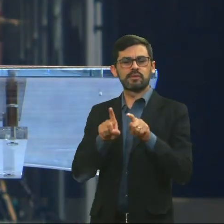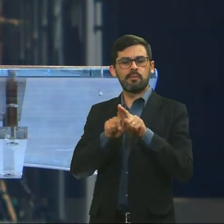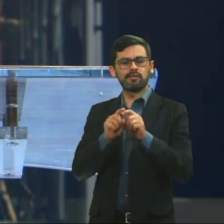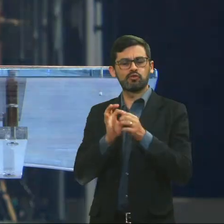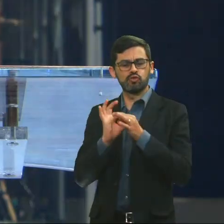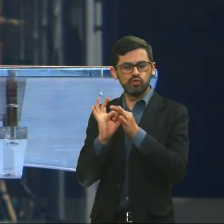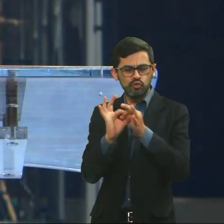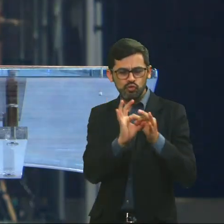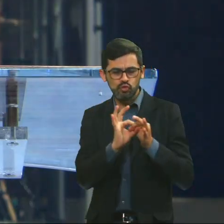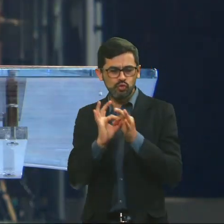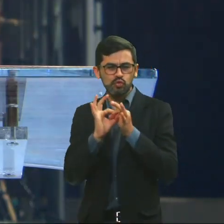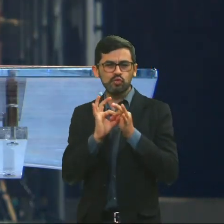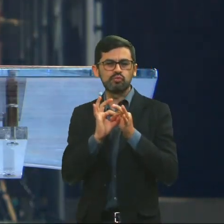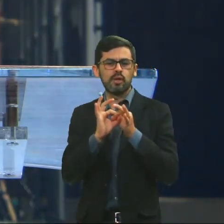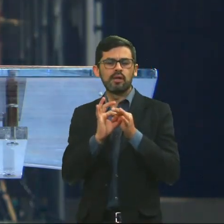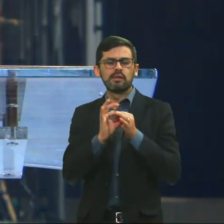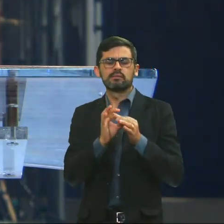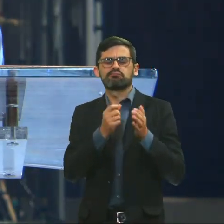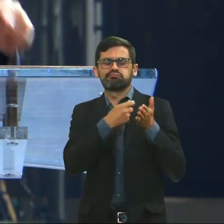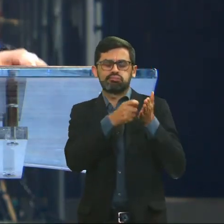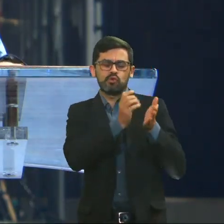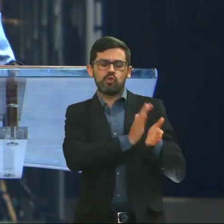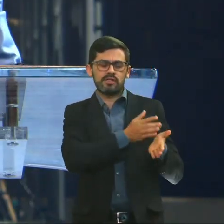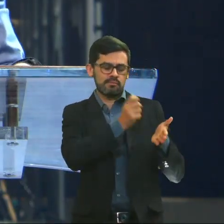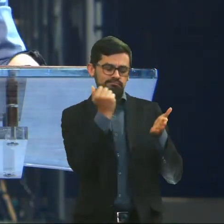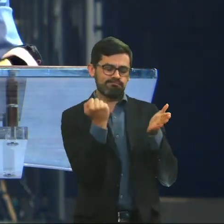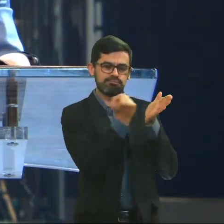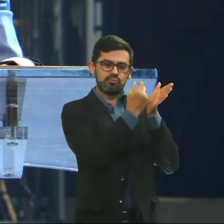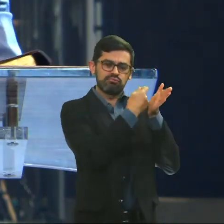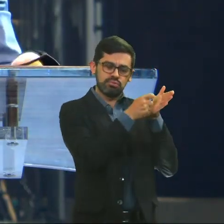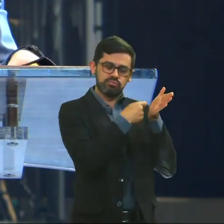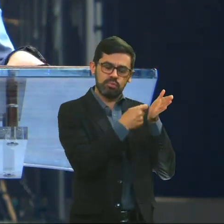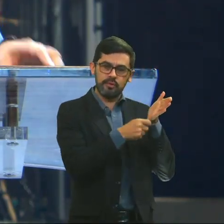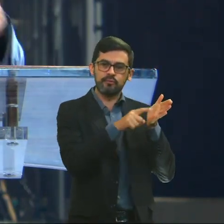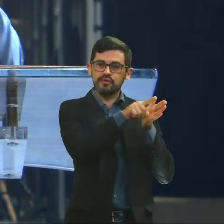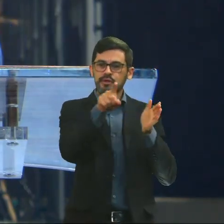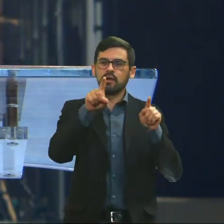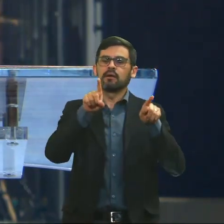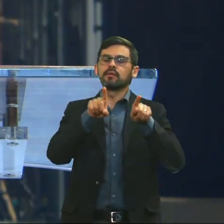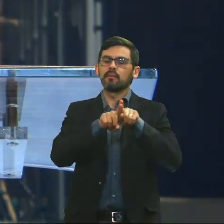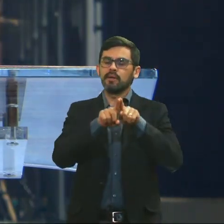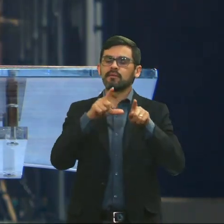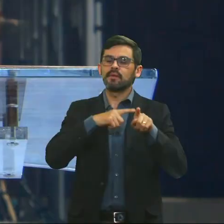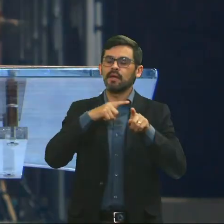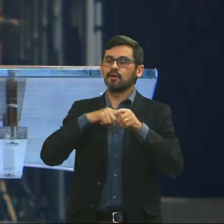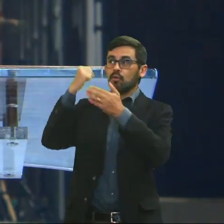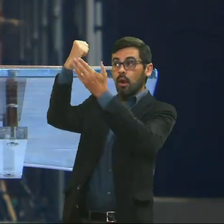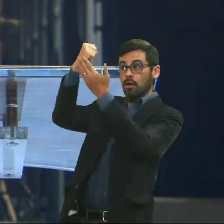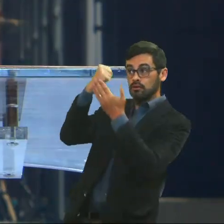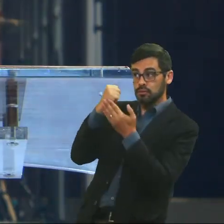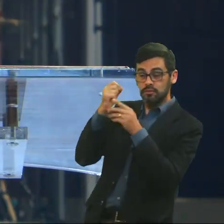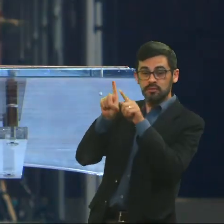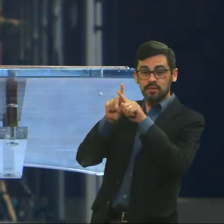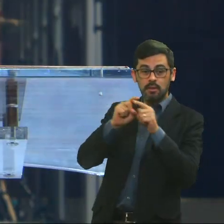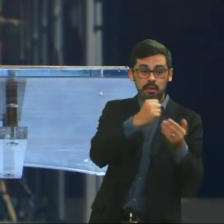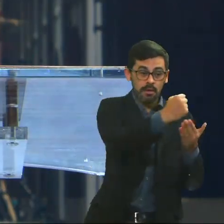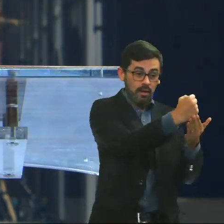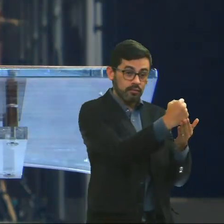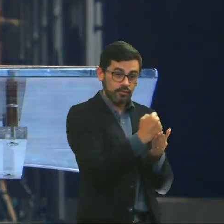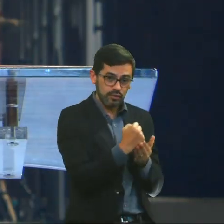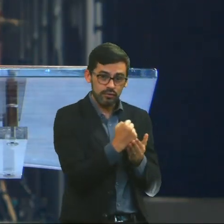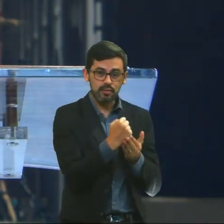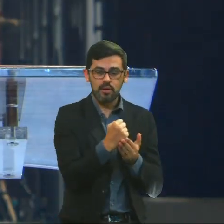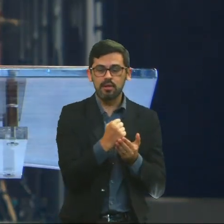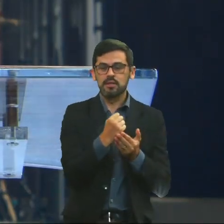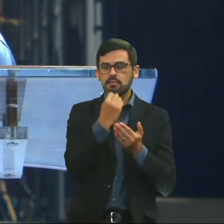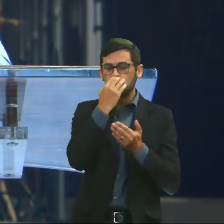seu pescoço, escreva-os na tábua do seu coração. Então você terá o favor de Deus e dos homens e boa